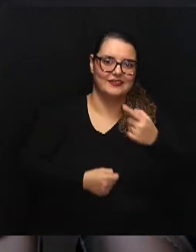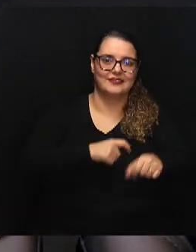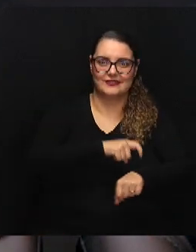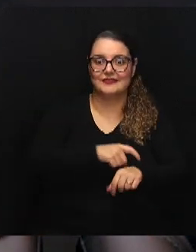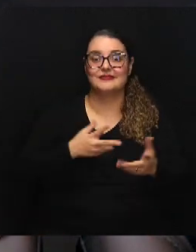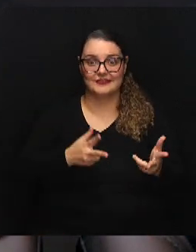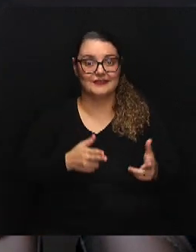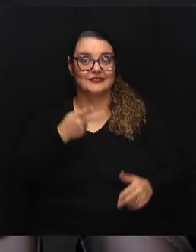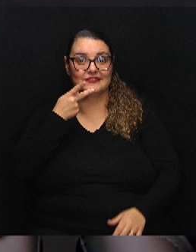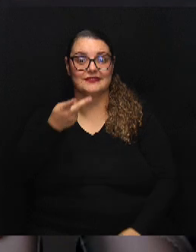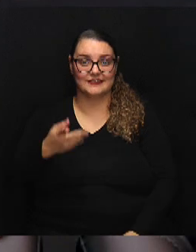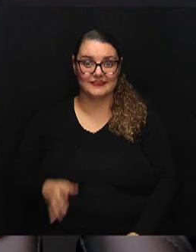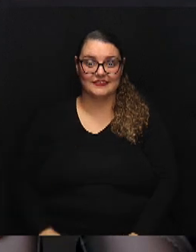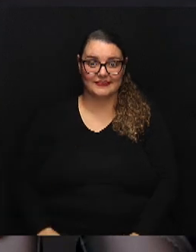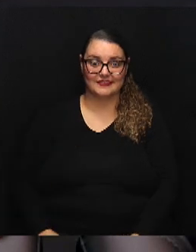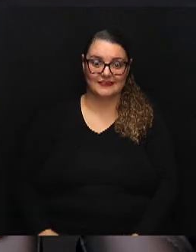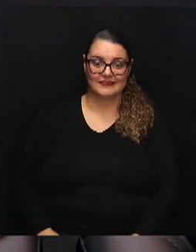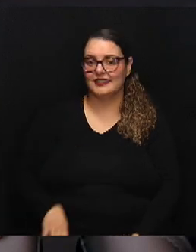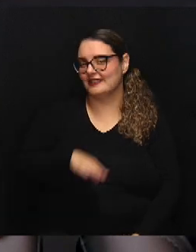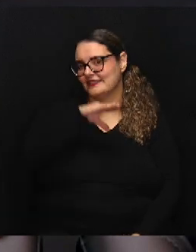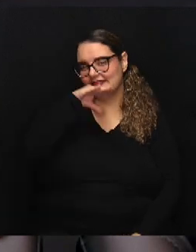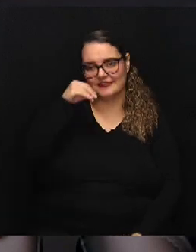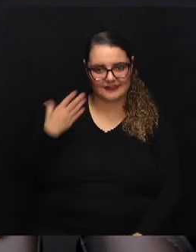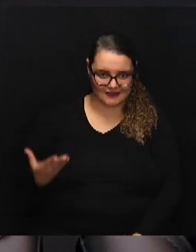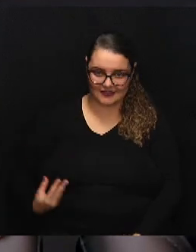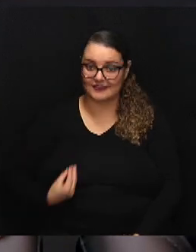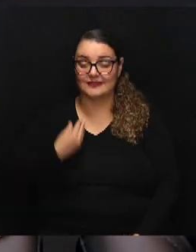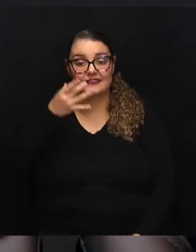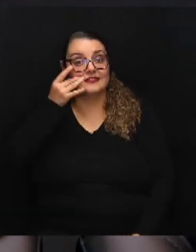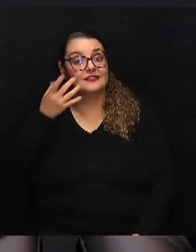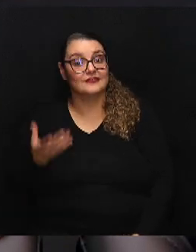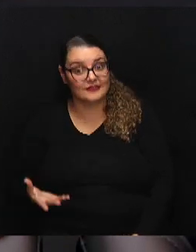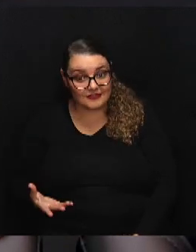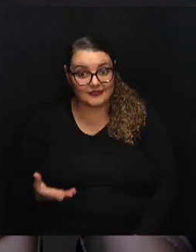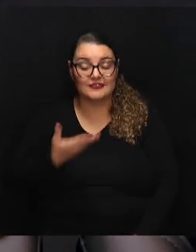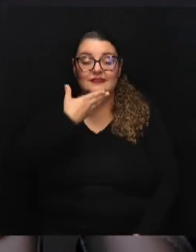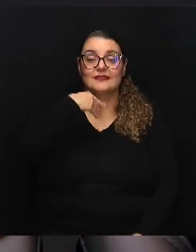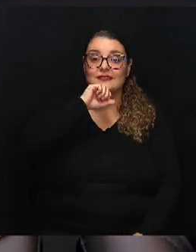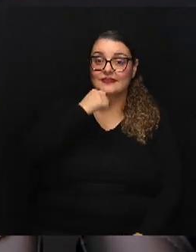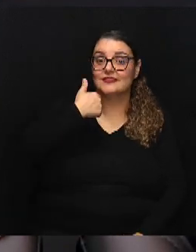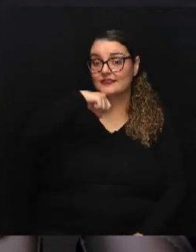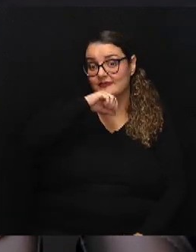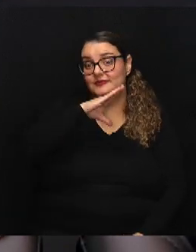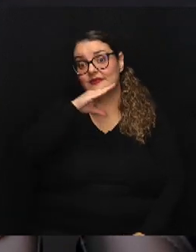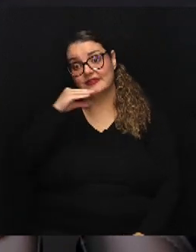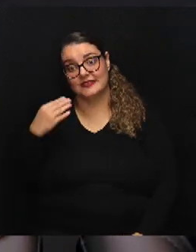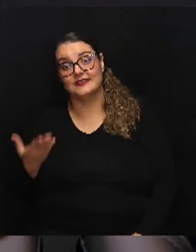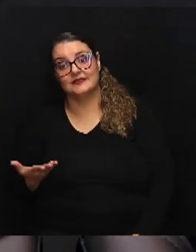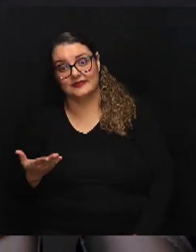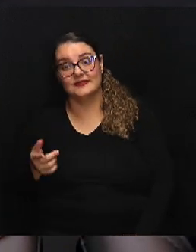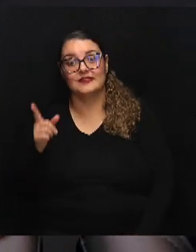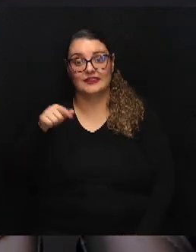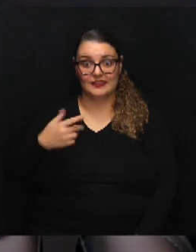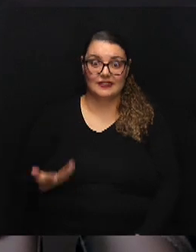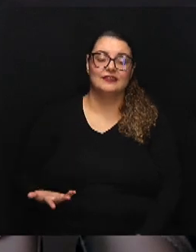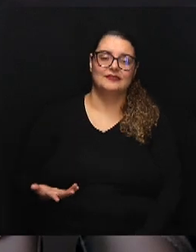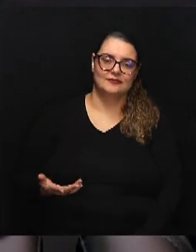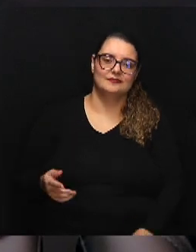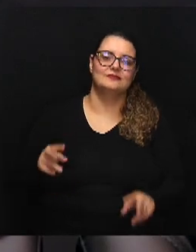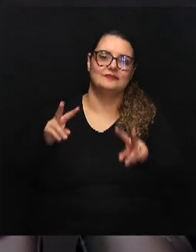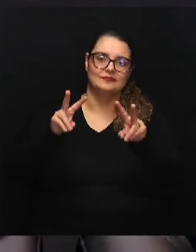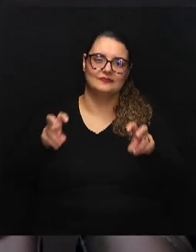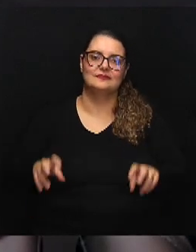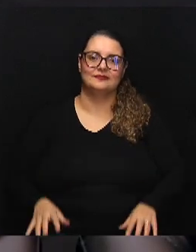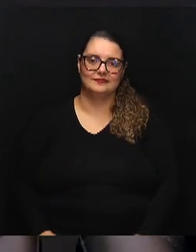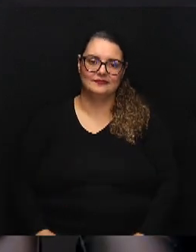você disse, né, sejam os adolescentes que estão passando por isso, sejam os pais dos adolescentes, então é um tema que acaba